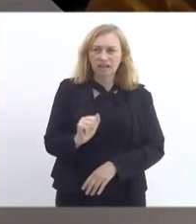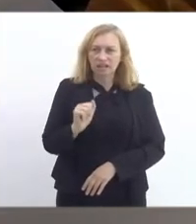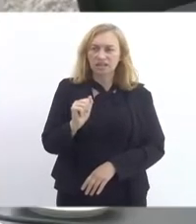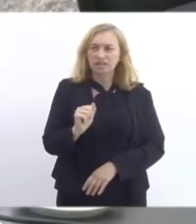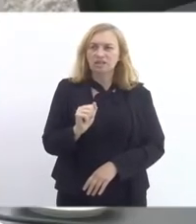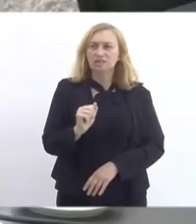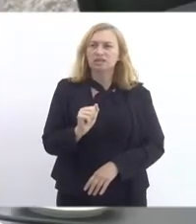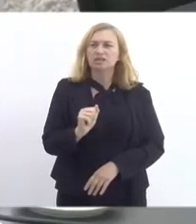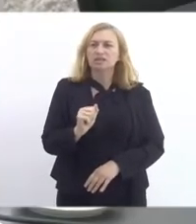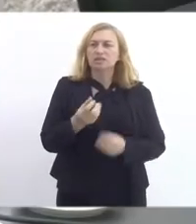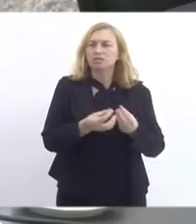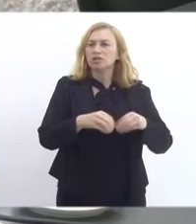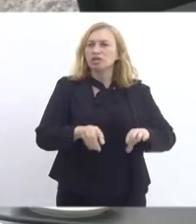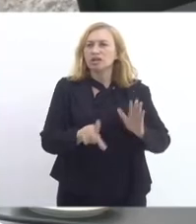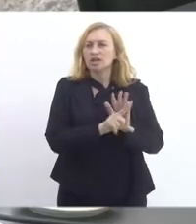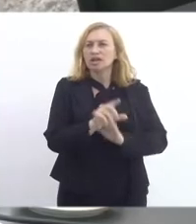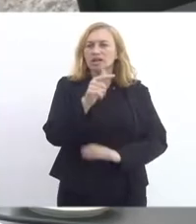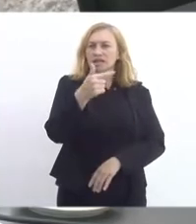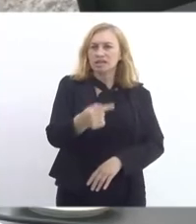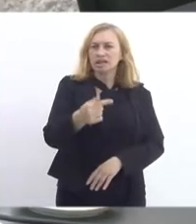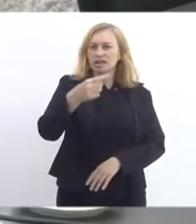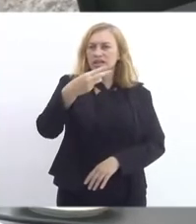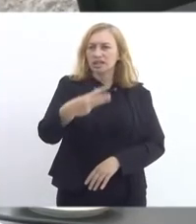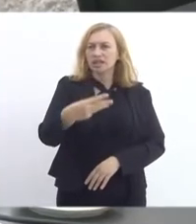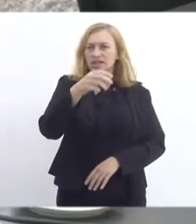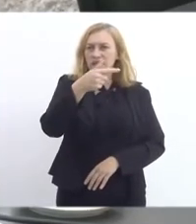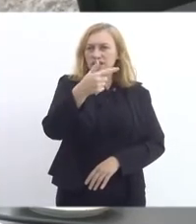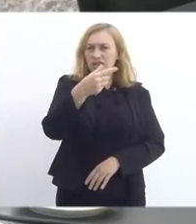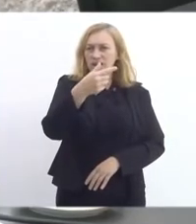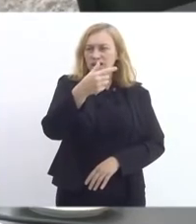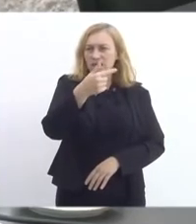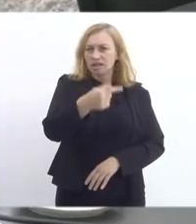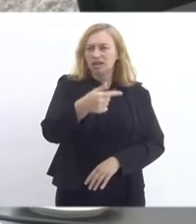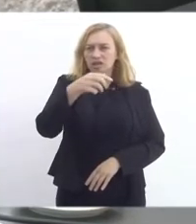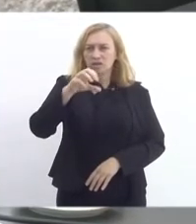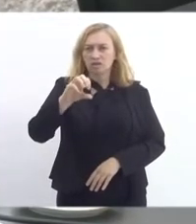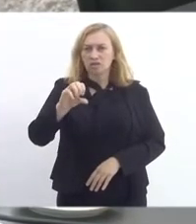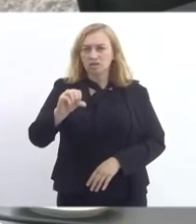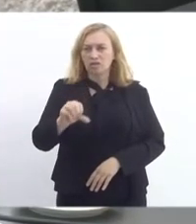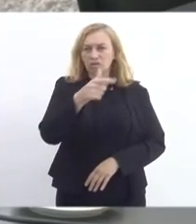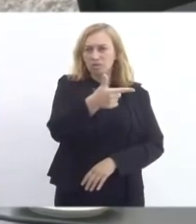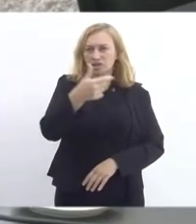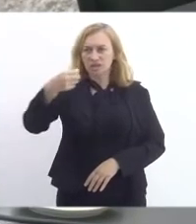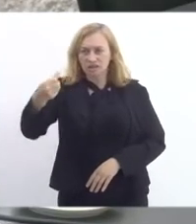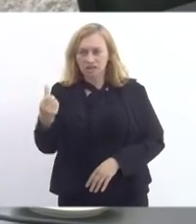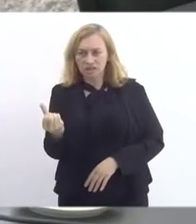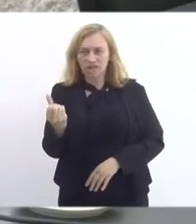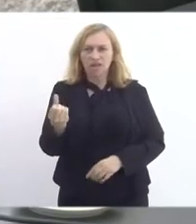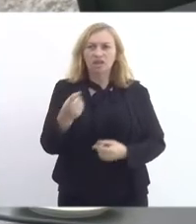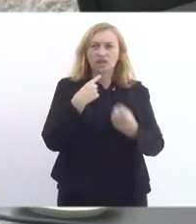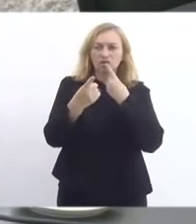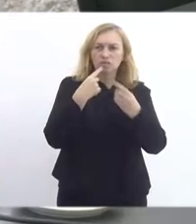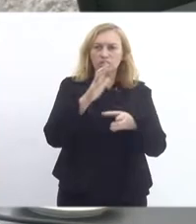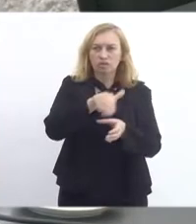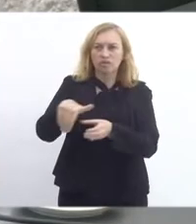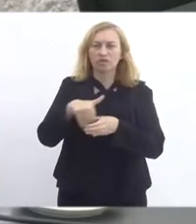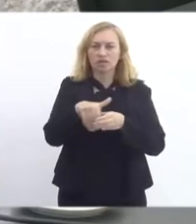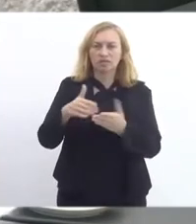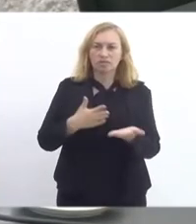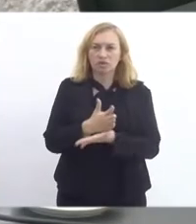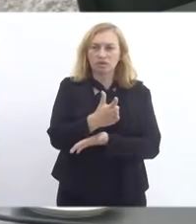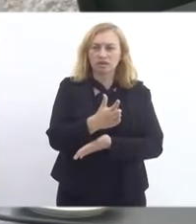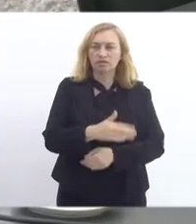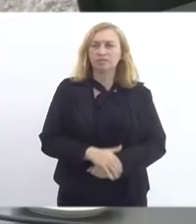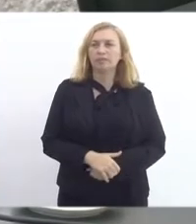pela prejudicabilidade pela lei 7309, de 3 de junho de 16. Em discussão? Em votação,